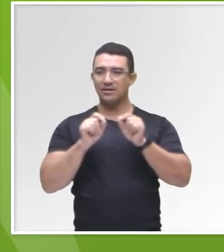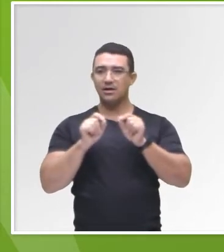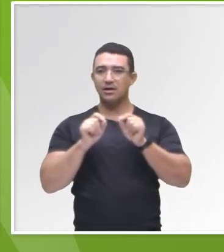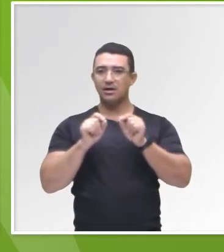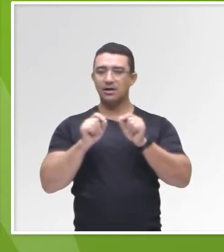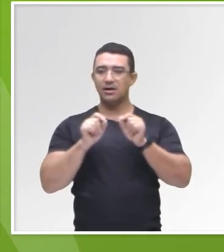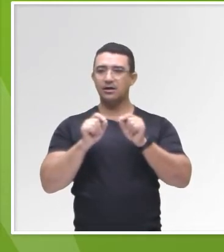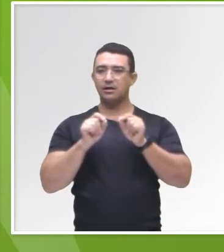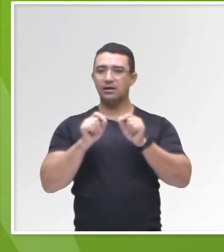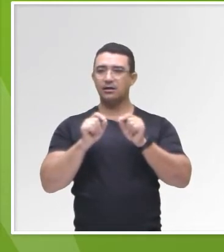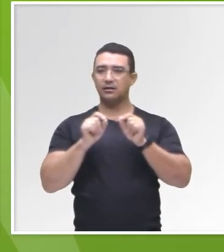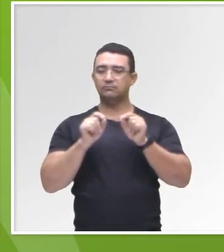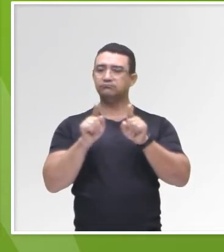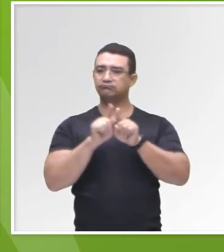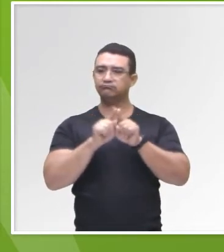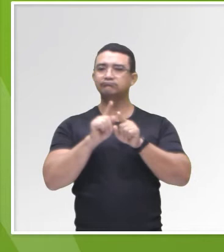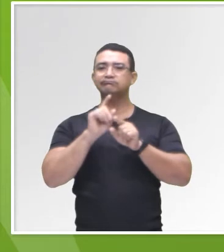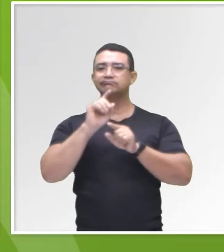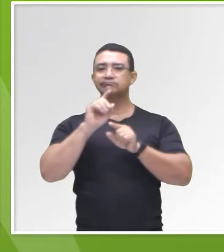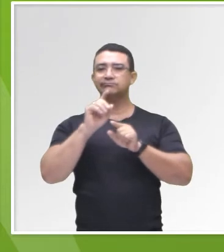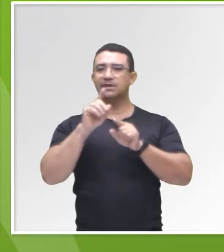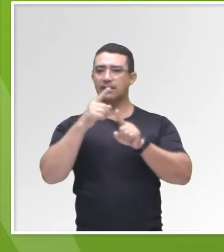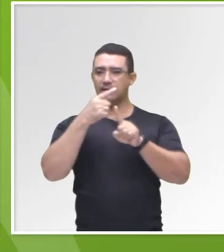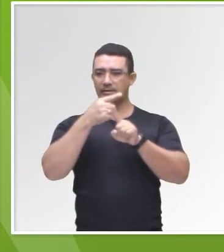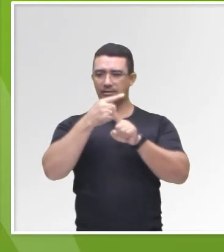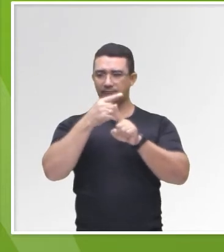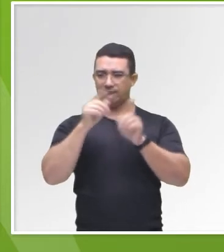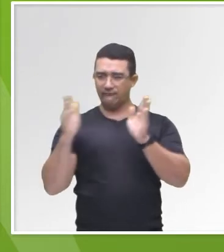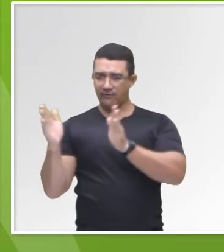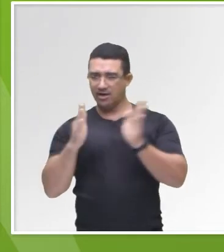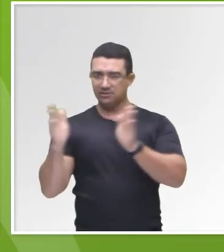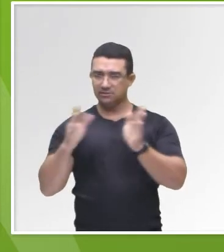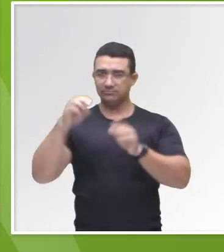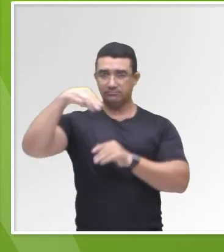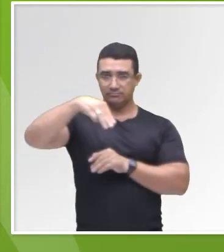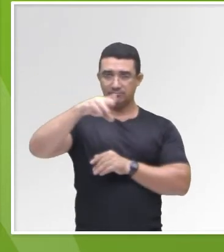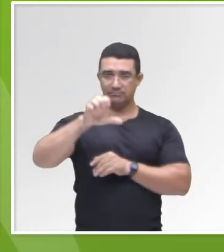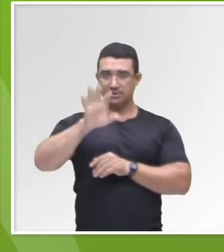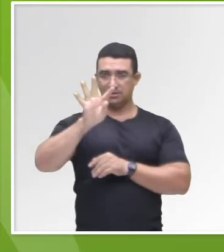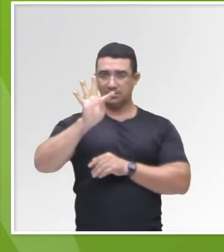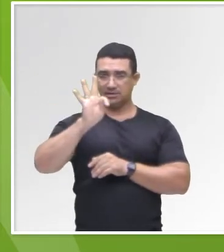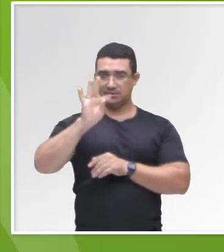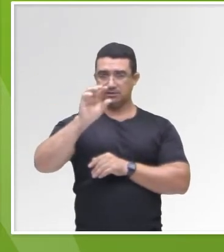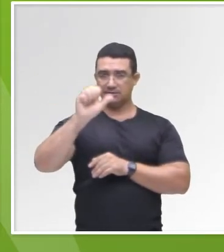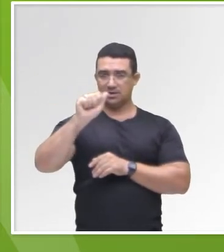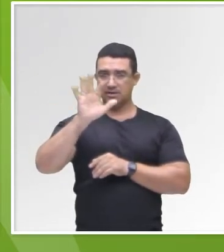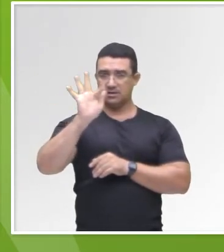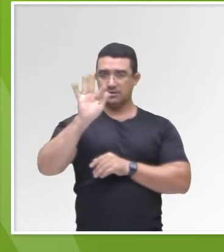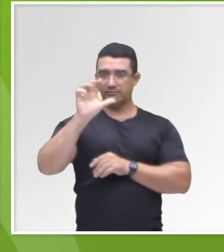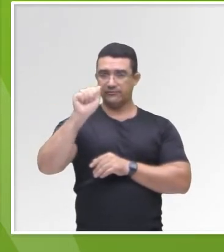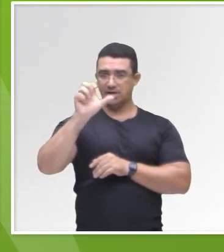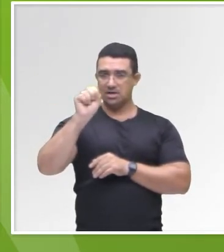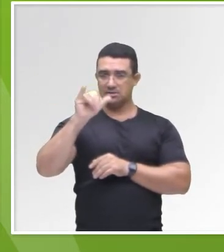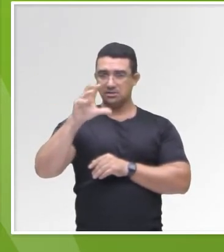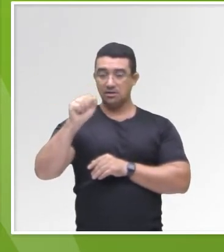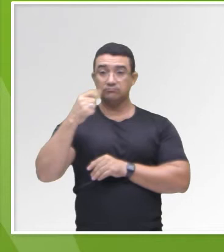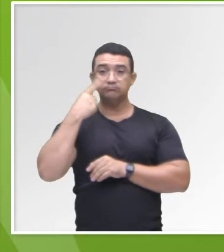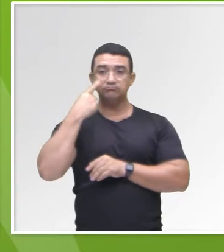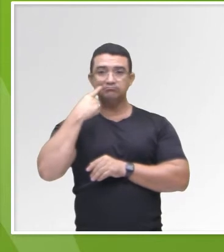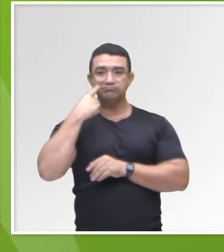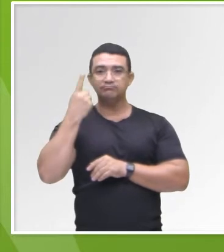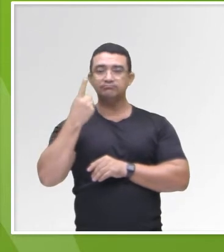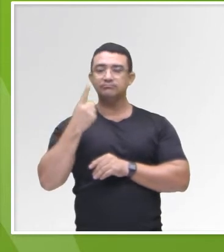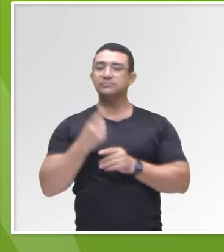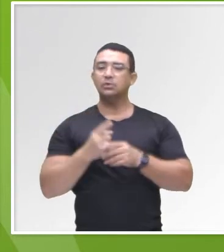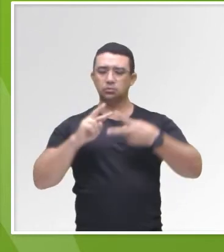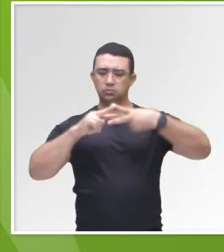chamada também de metafásica da célula. Então, vamos observar aí na nossa imagem. Os